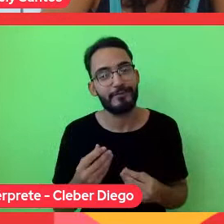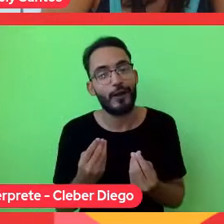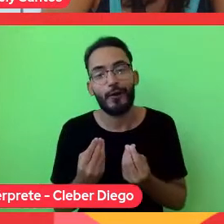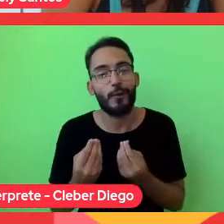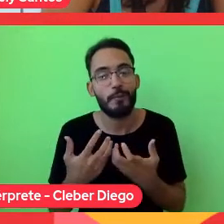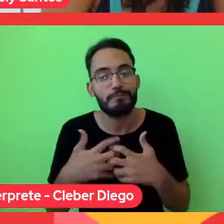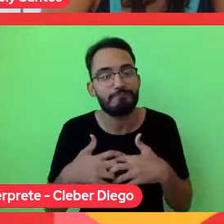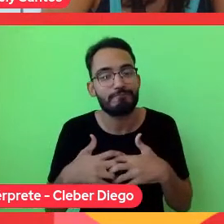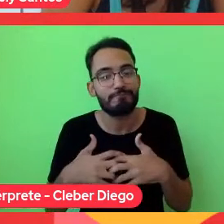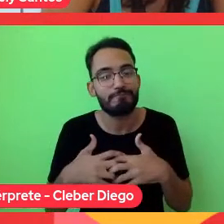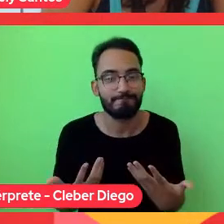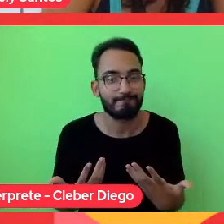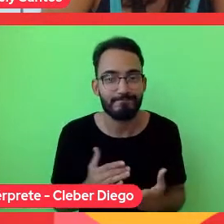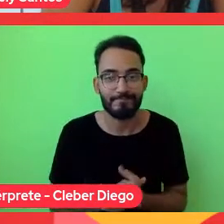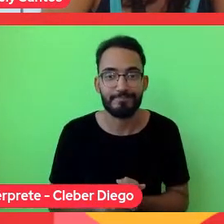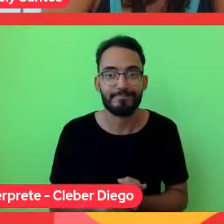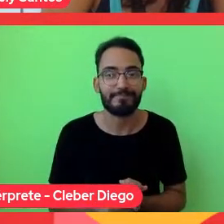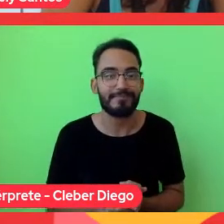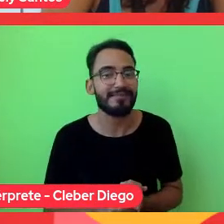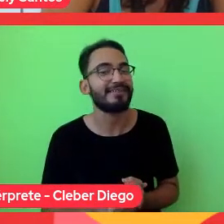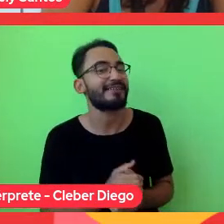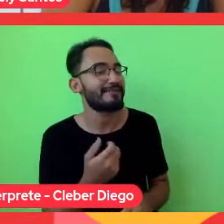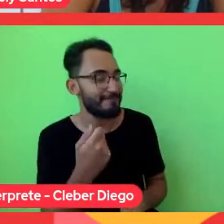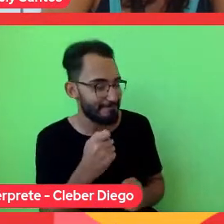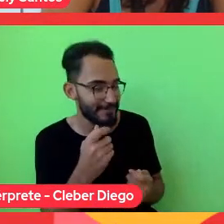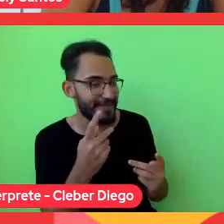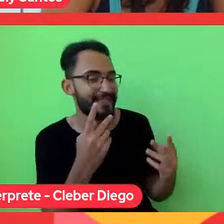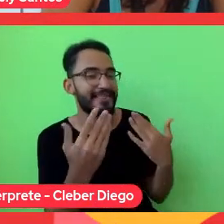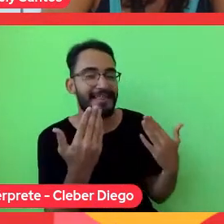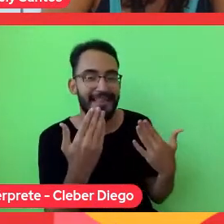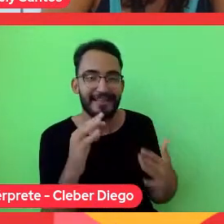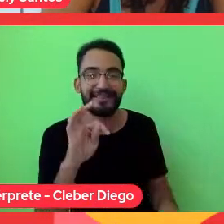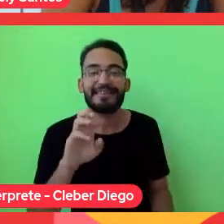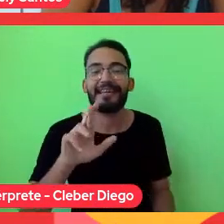isso? Terapia?